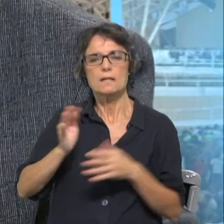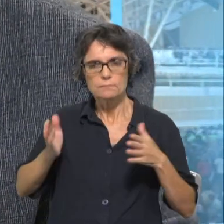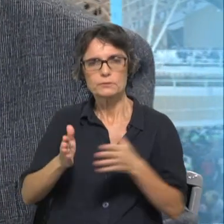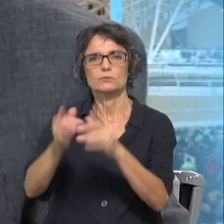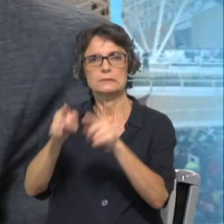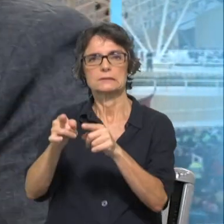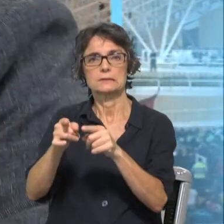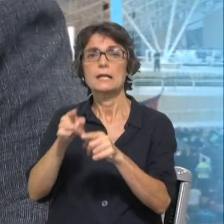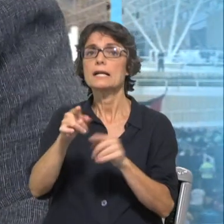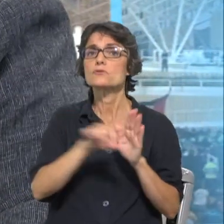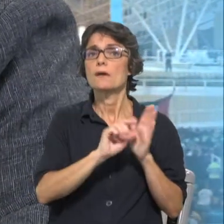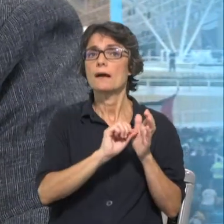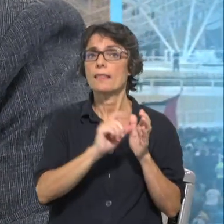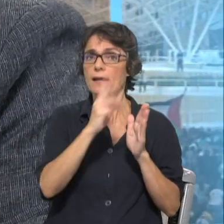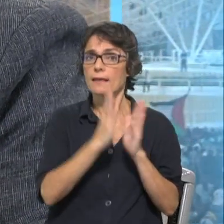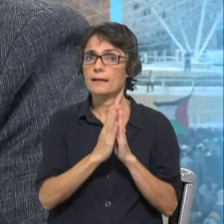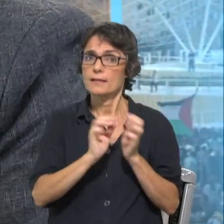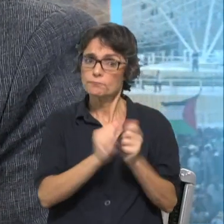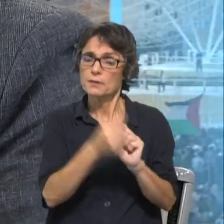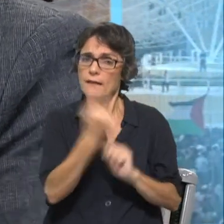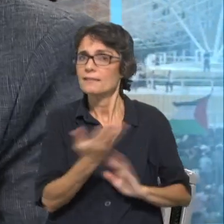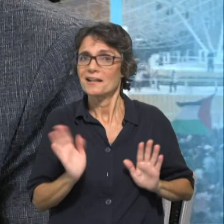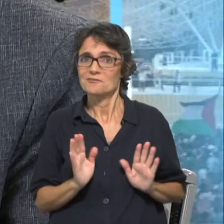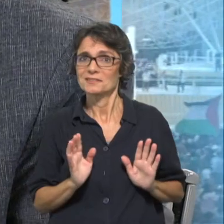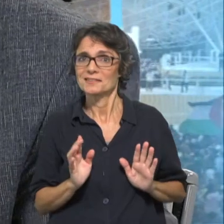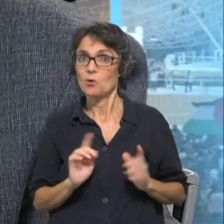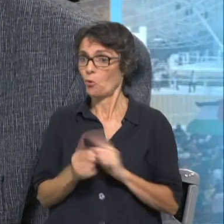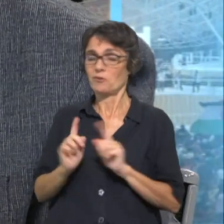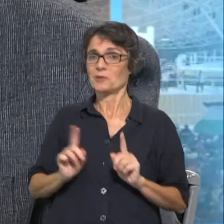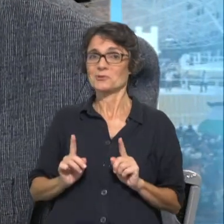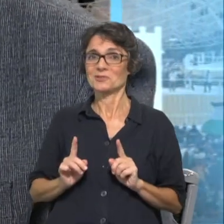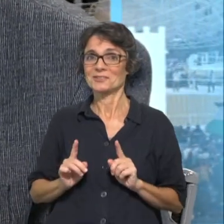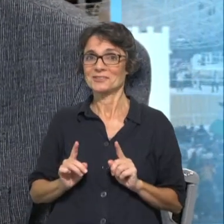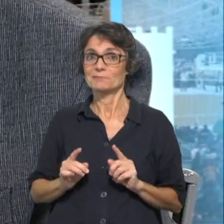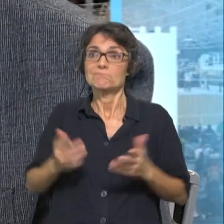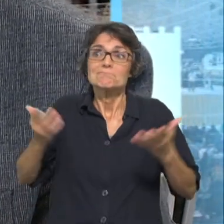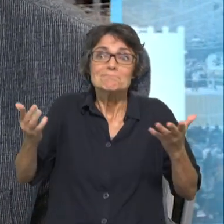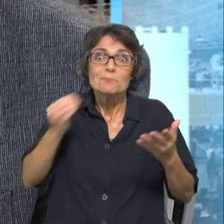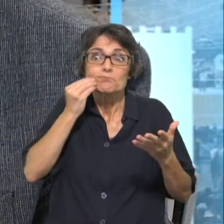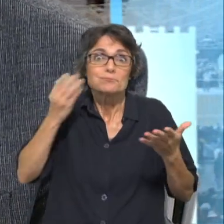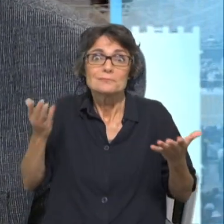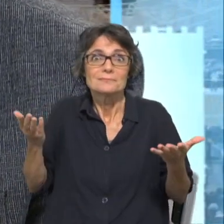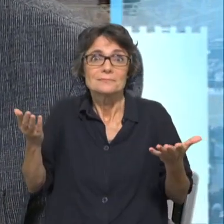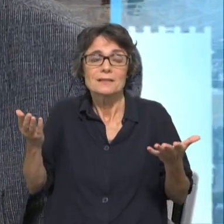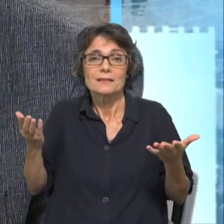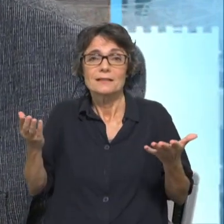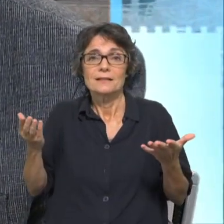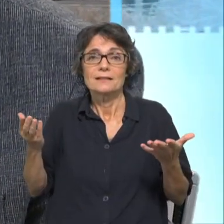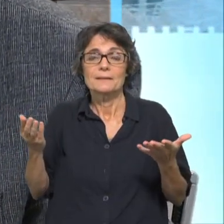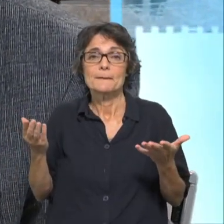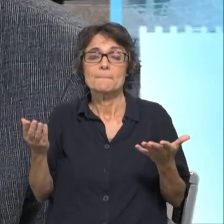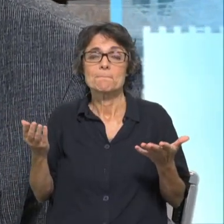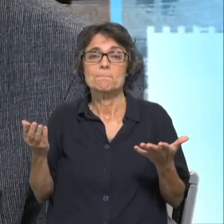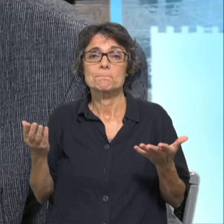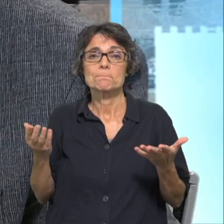se tem de adaptar e não ao contrário. E eu acho que isso vai gerar, mas quem acompanha normalmente